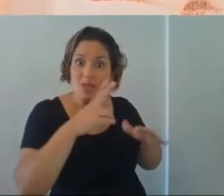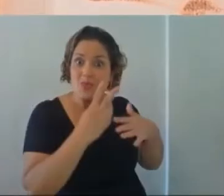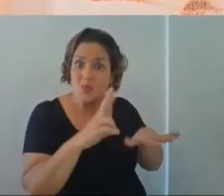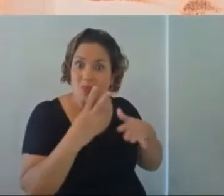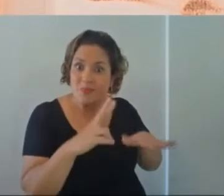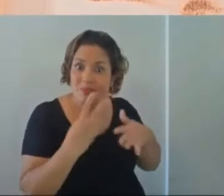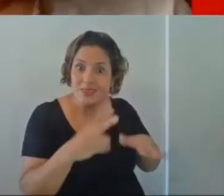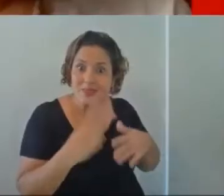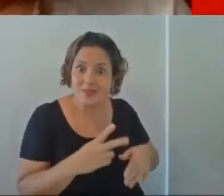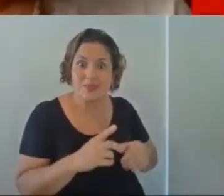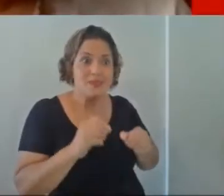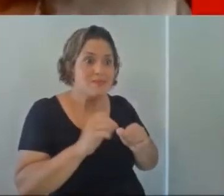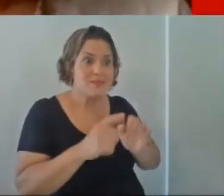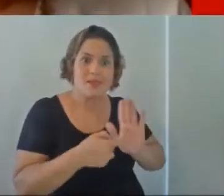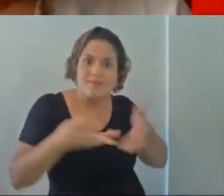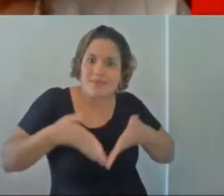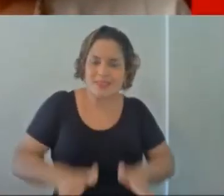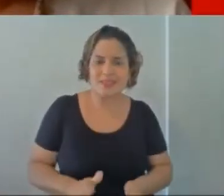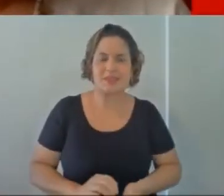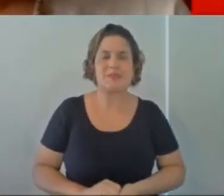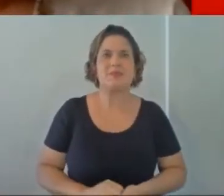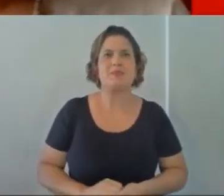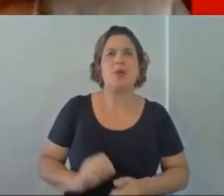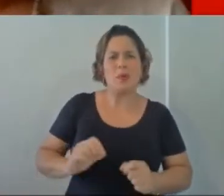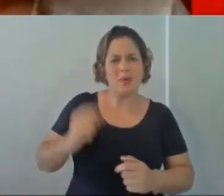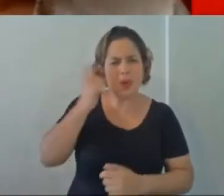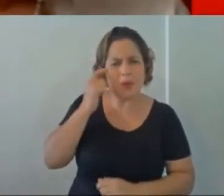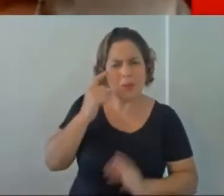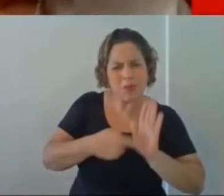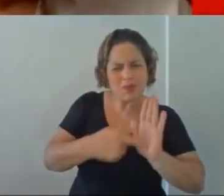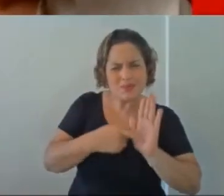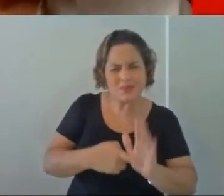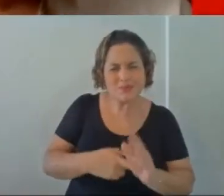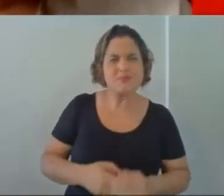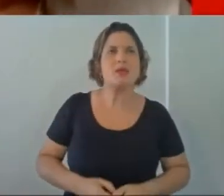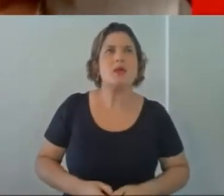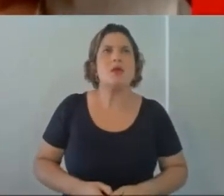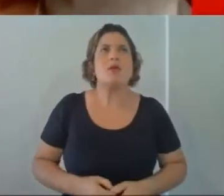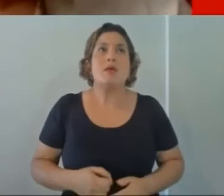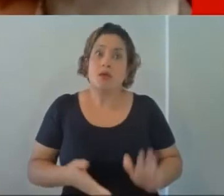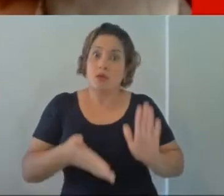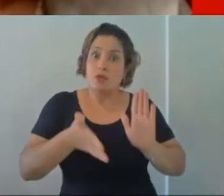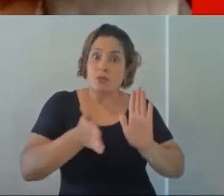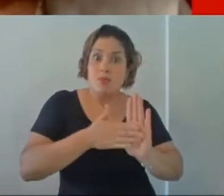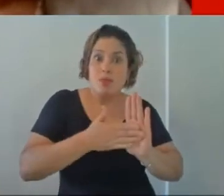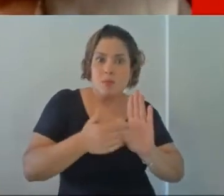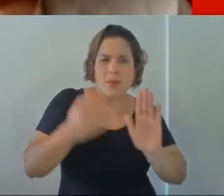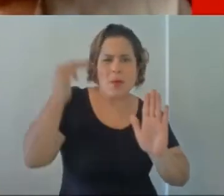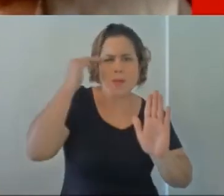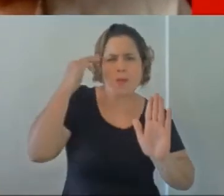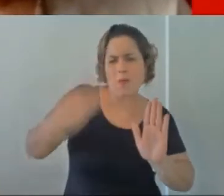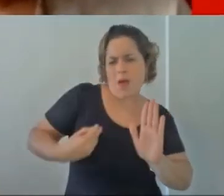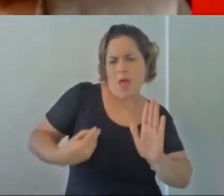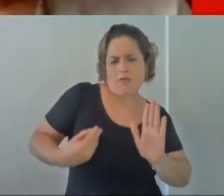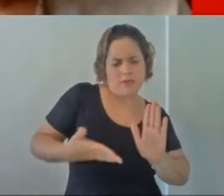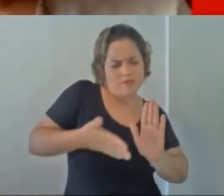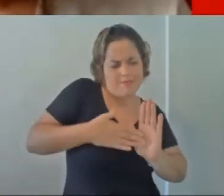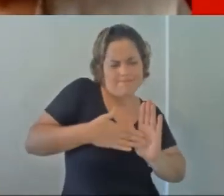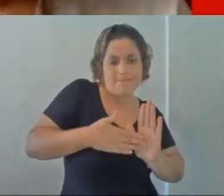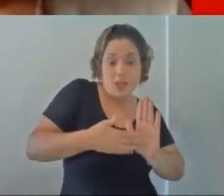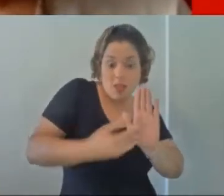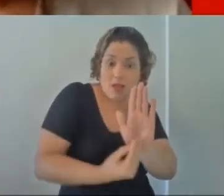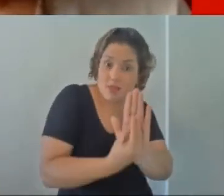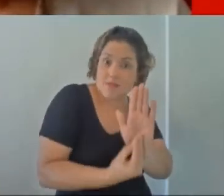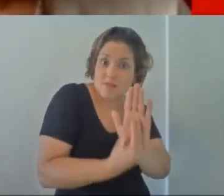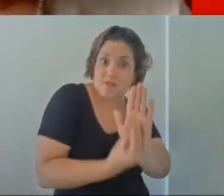sendo, né, posto à luz. O que eu penso nessa exposição é que a gente propõe uma memória viva e uma exposição